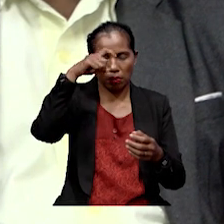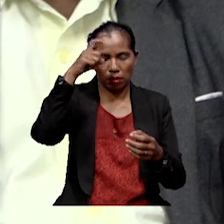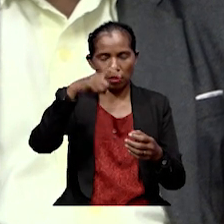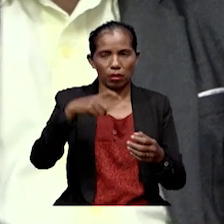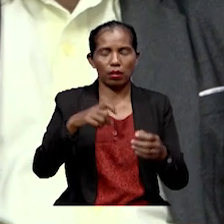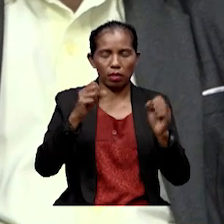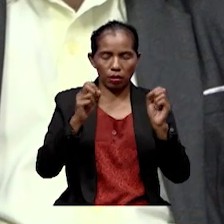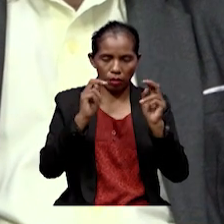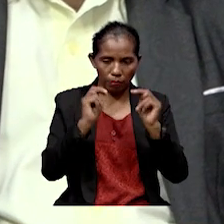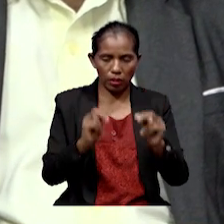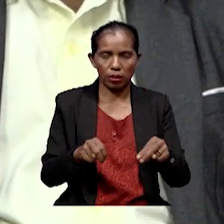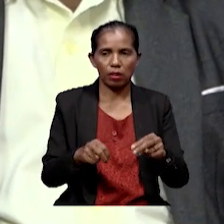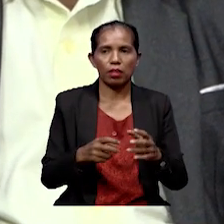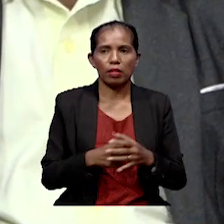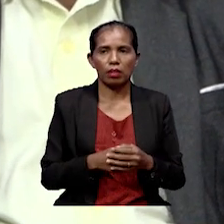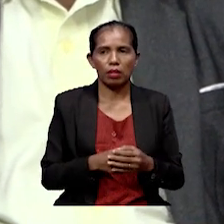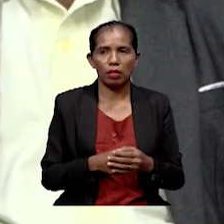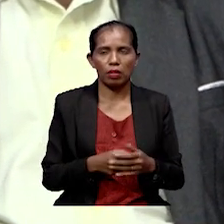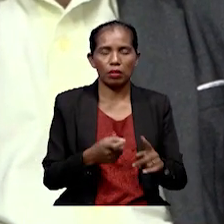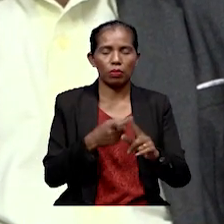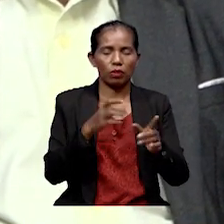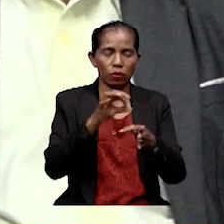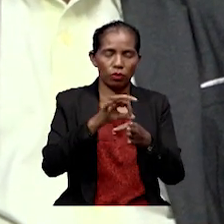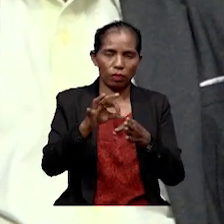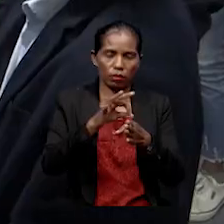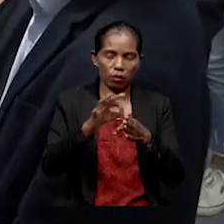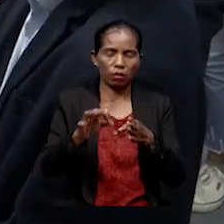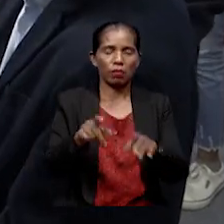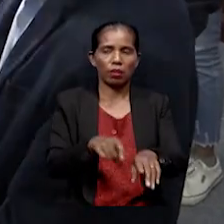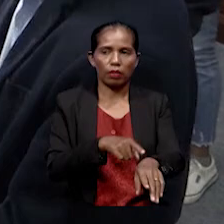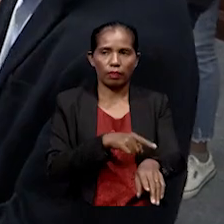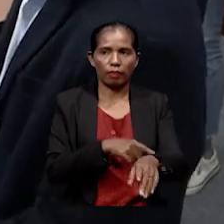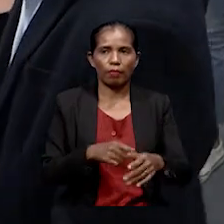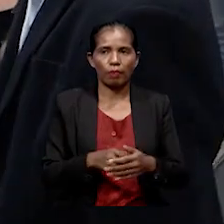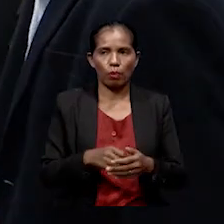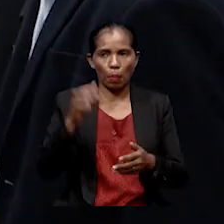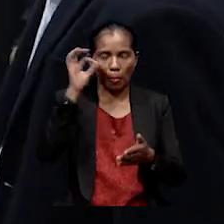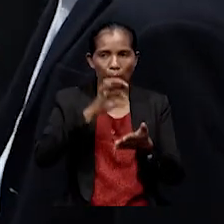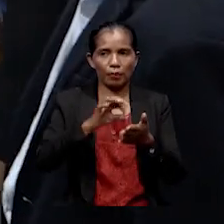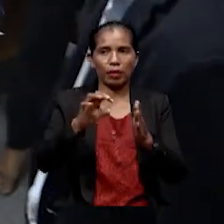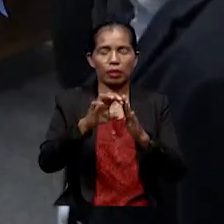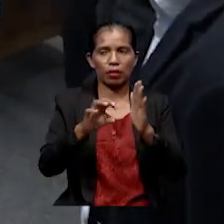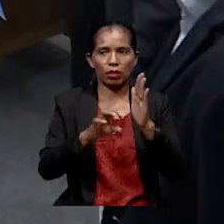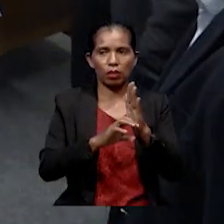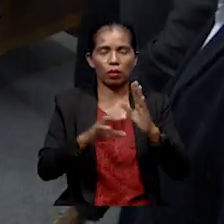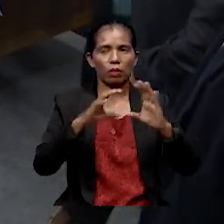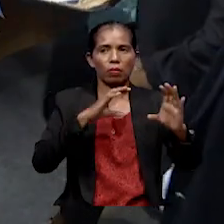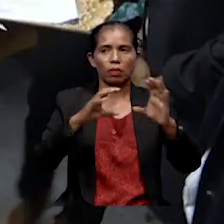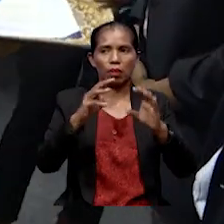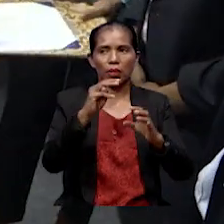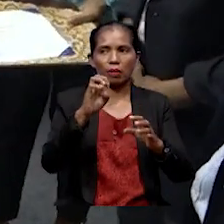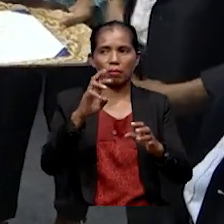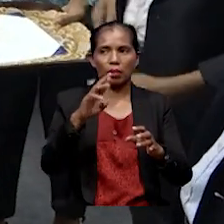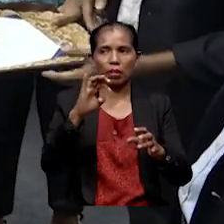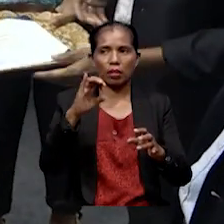tingi presisa ne presisa tingi dingi liusi formasaun nebe naro. Secretário Estado de Comunicação Social Merício Juvenal dos